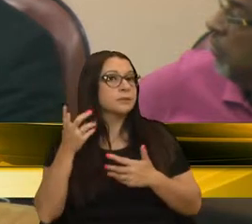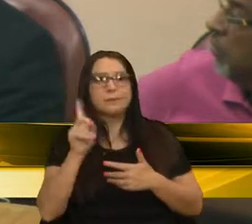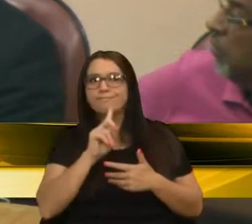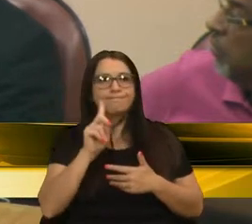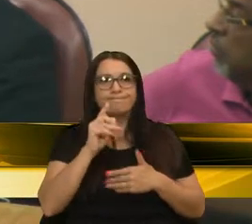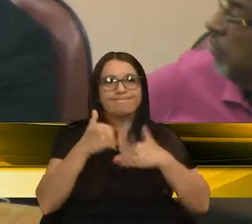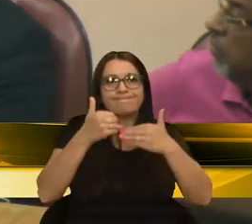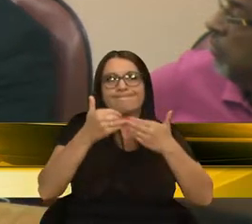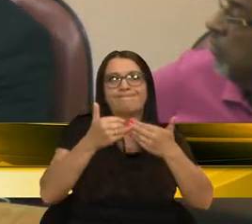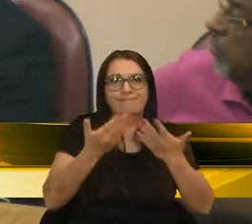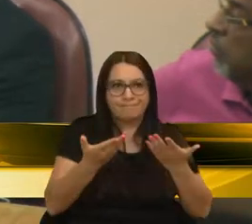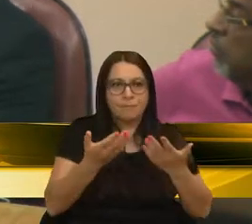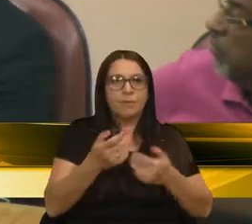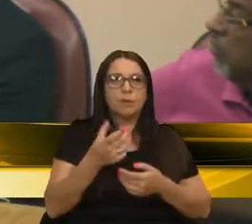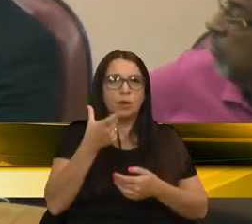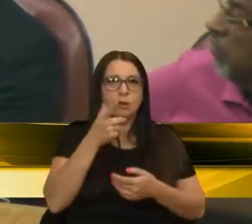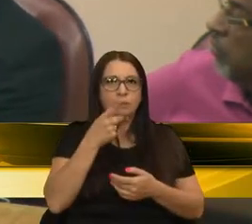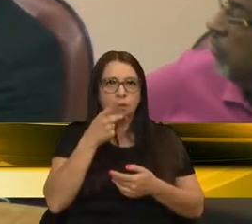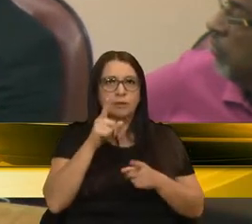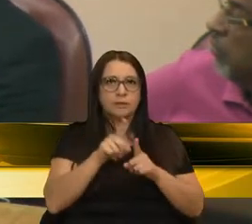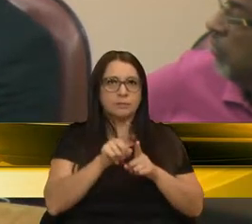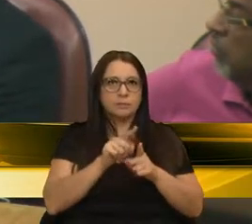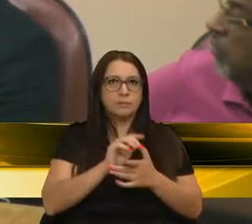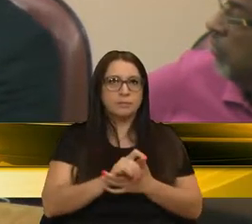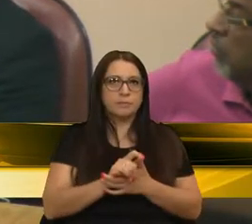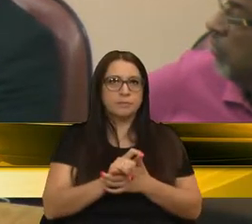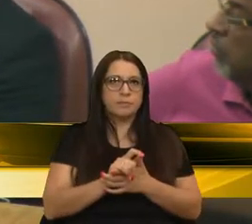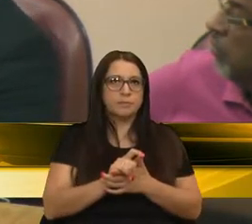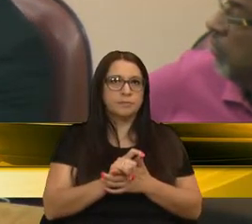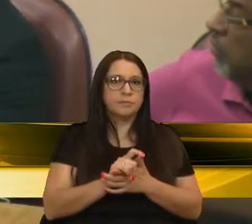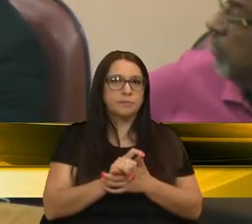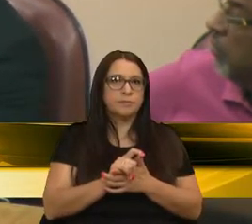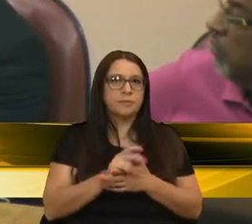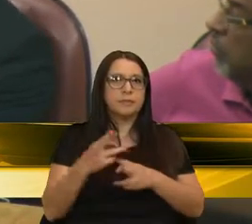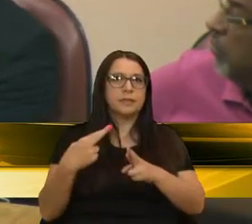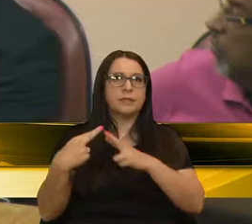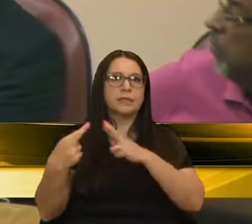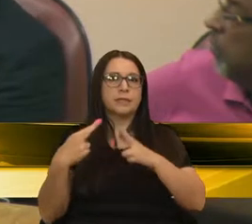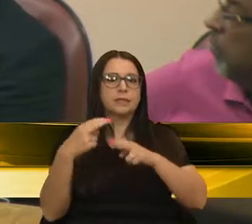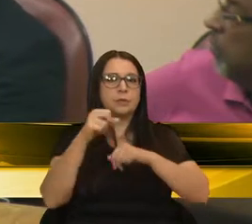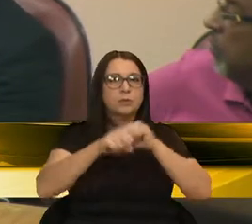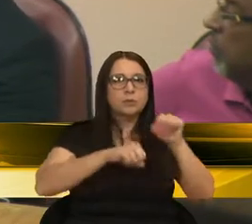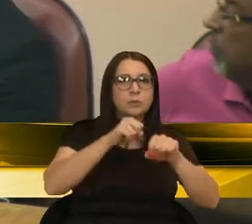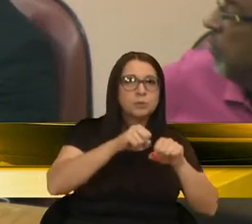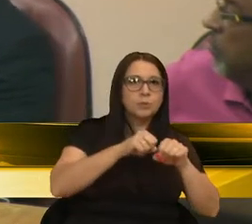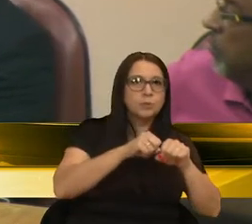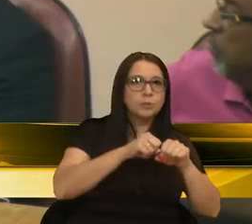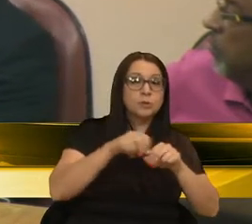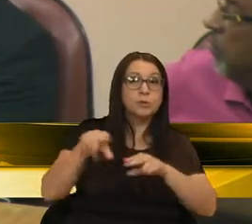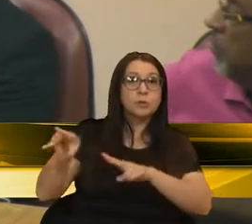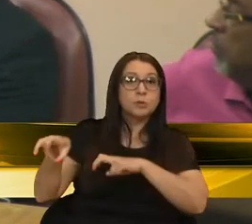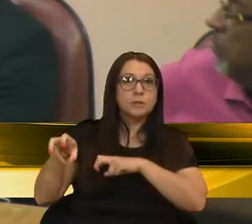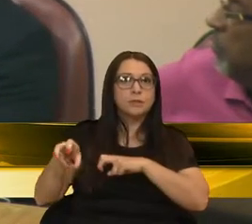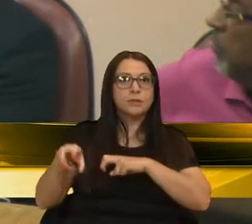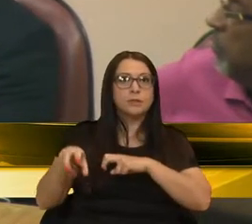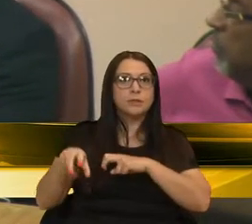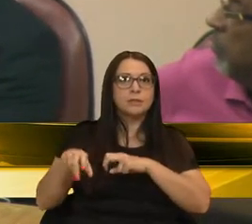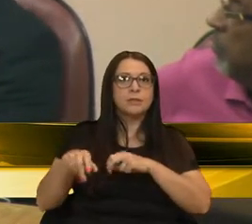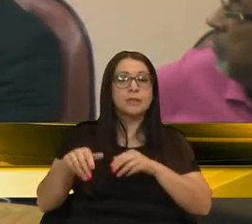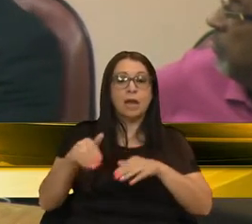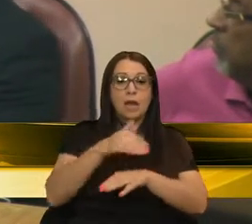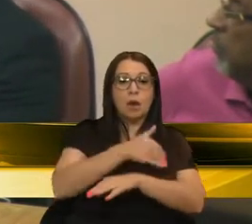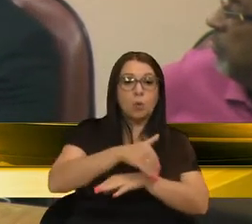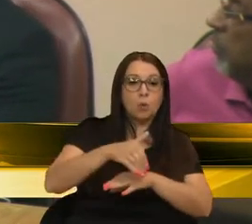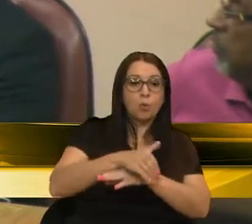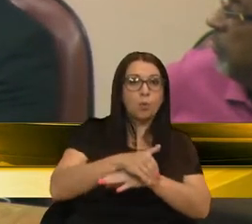não avançaram. Eu quero fazer um registro, inclusive, da relação dos ciclistas com o interior. Por exemplo, a Estrada do Imigrante, recentemente, lá na